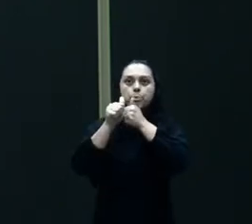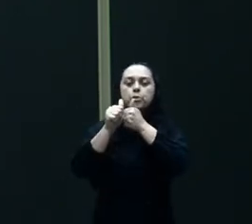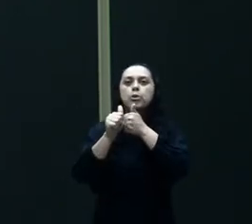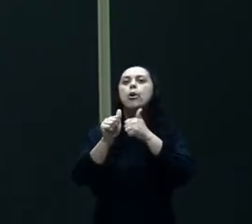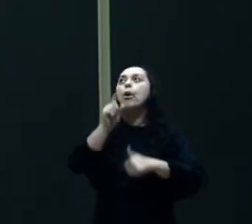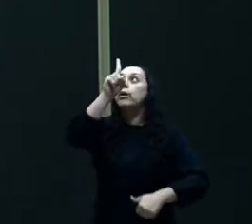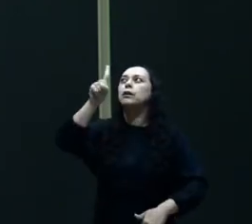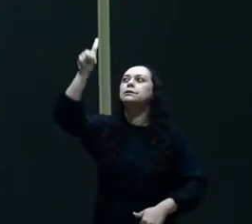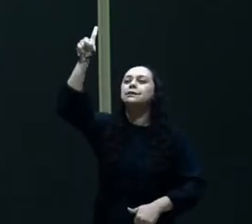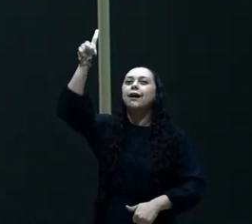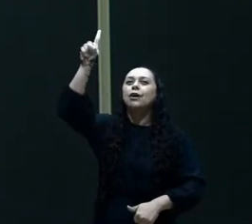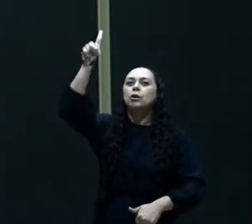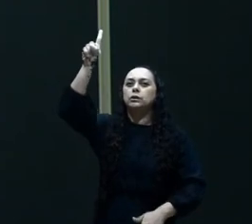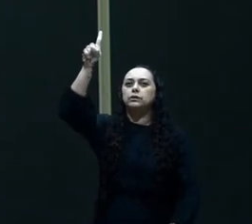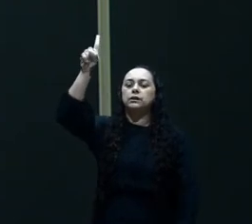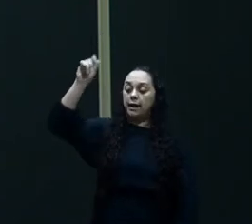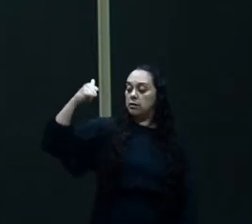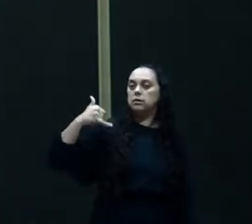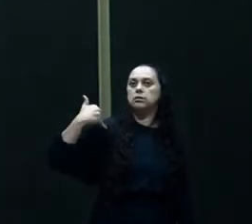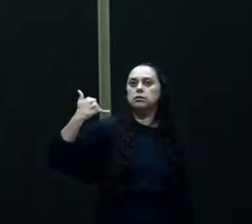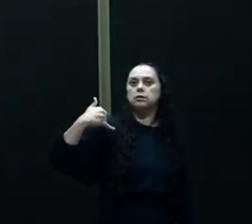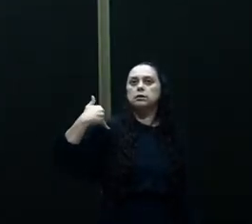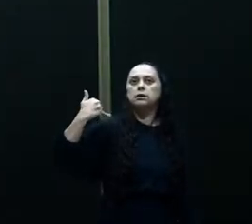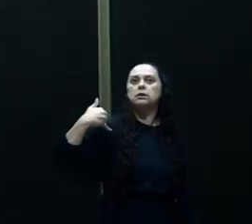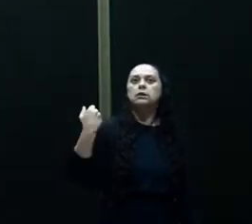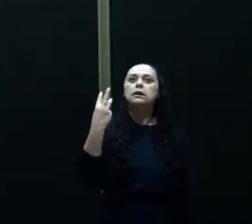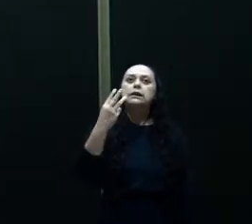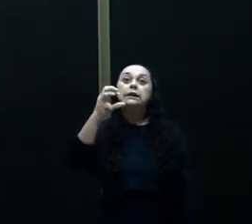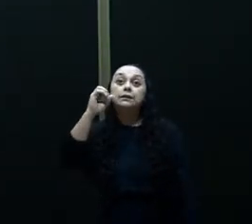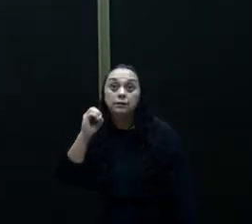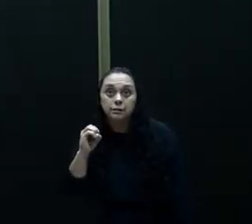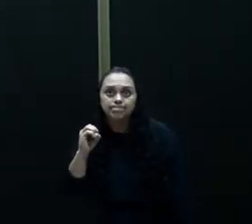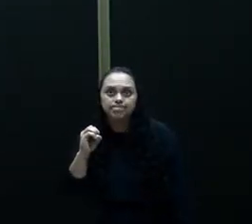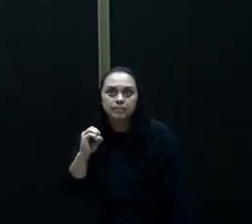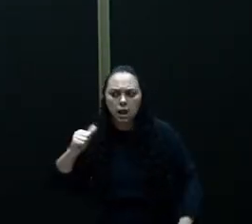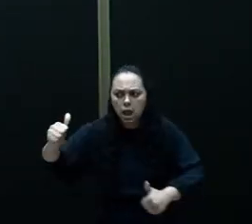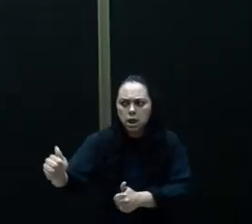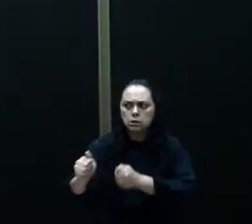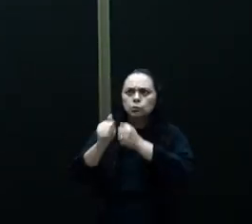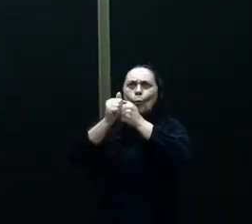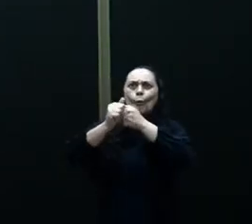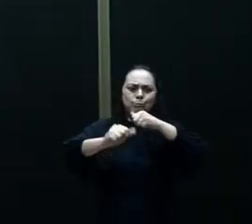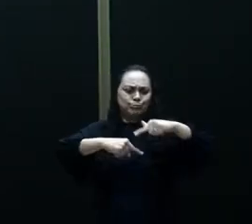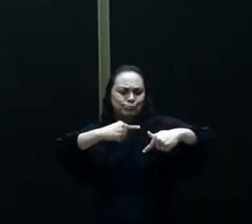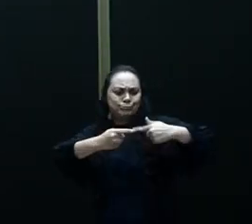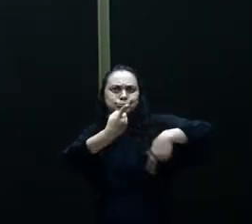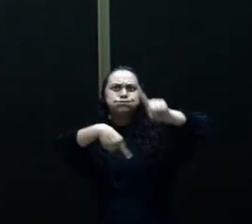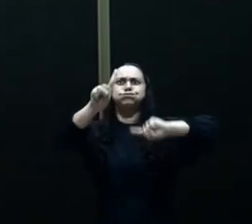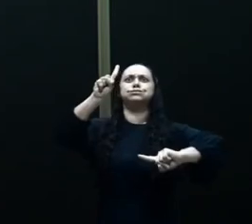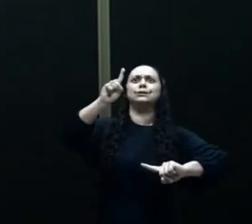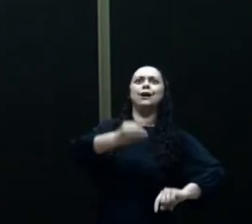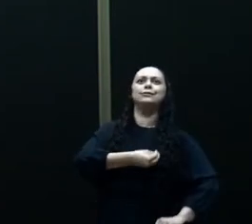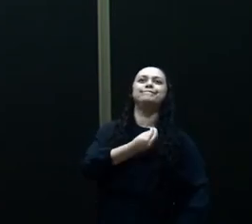mudou a vida de Paulo mudou o nome de Paulo porque todos que